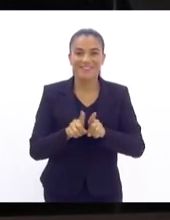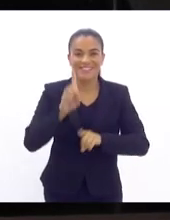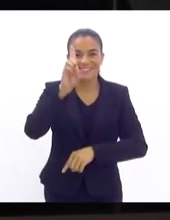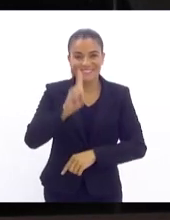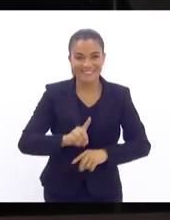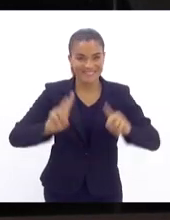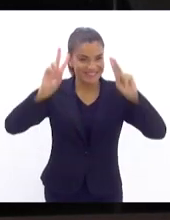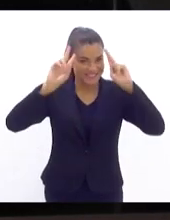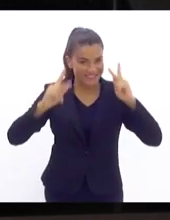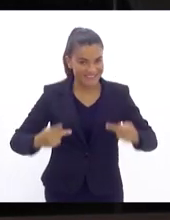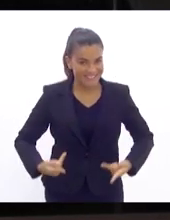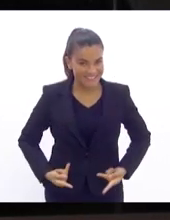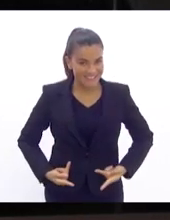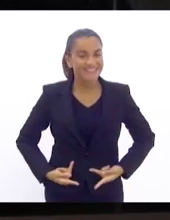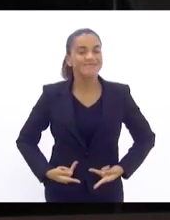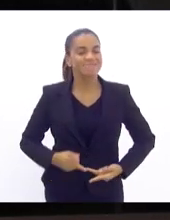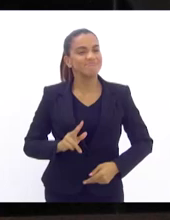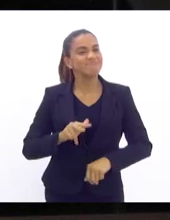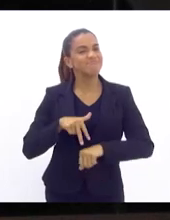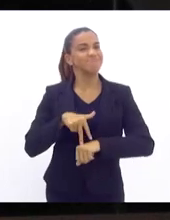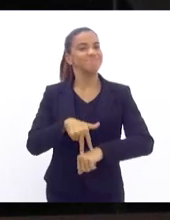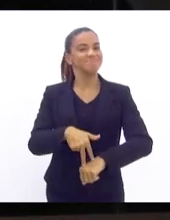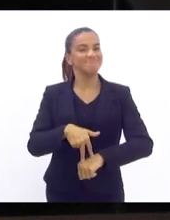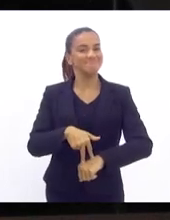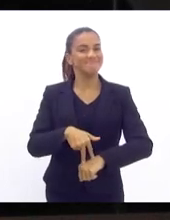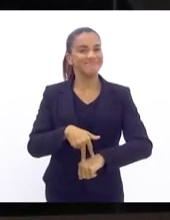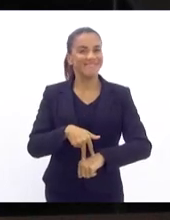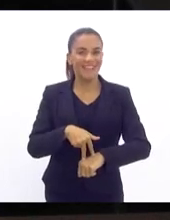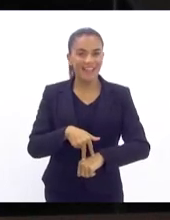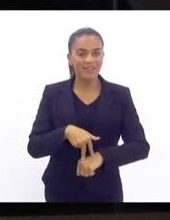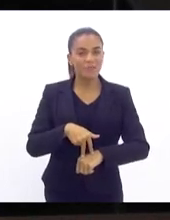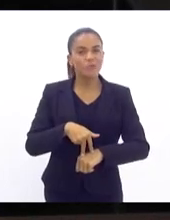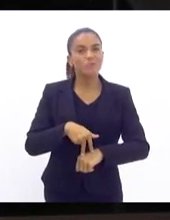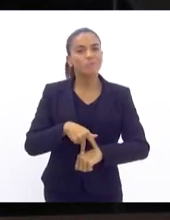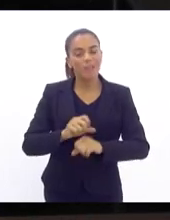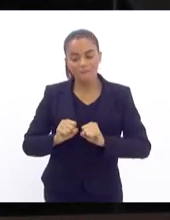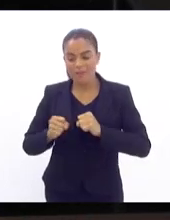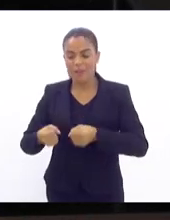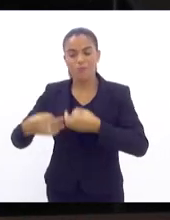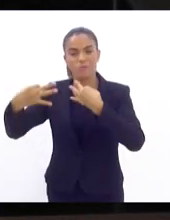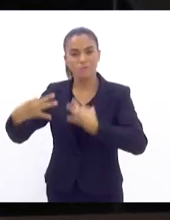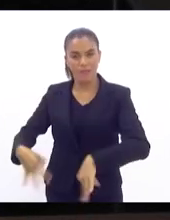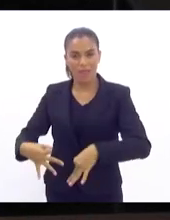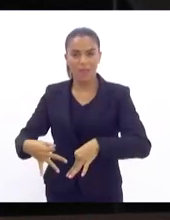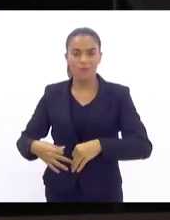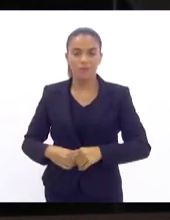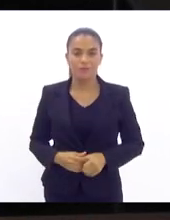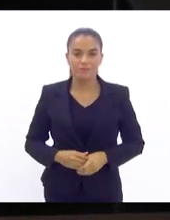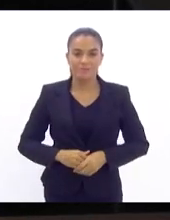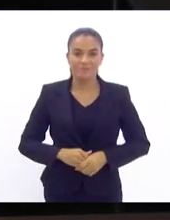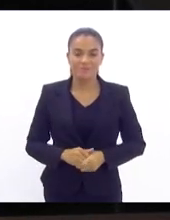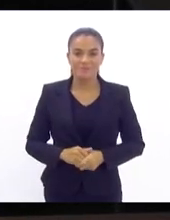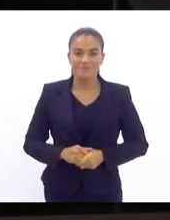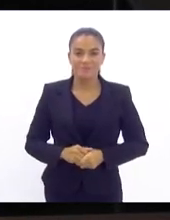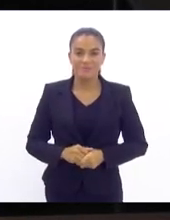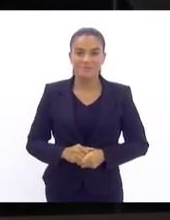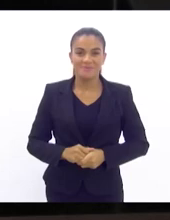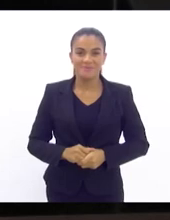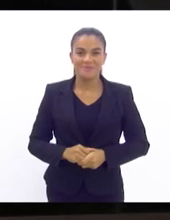humanos, se posicionando sempre ao lado certo da história. A